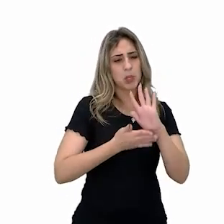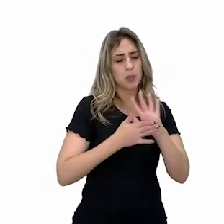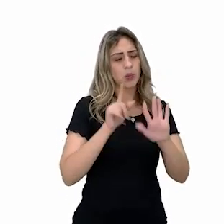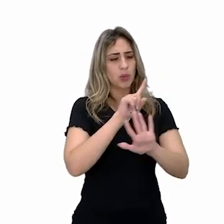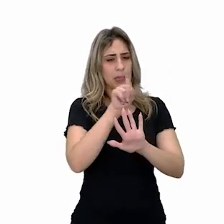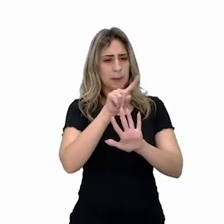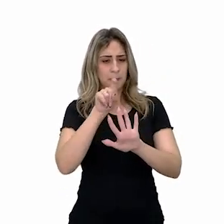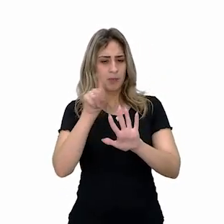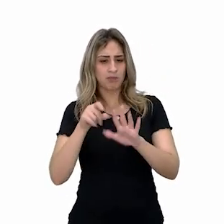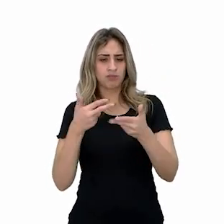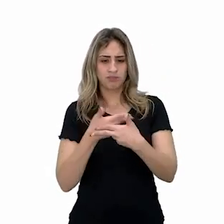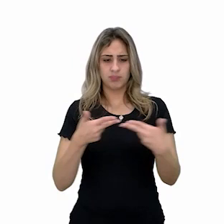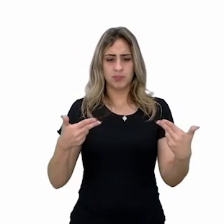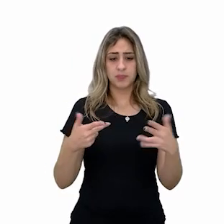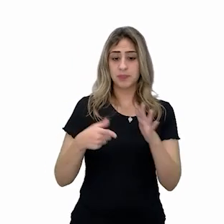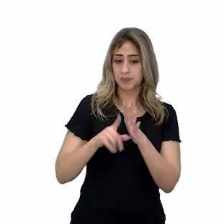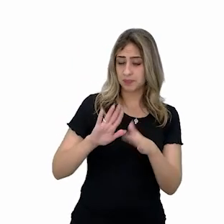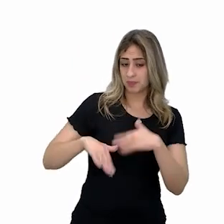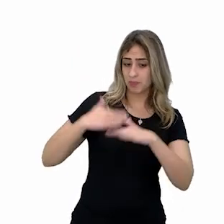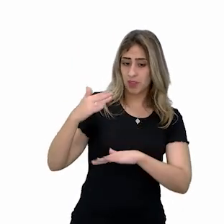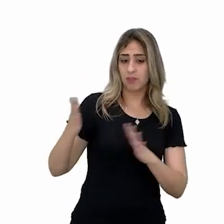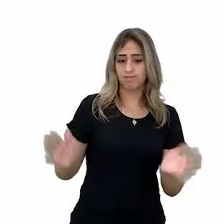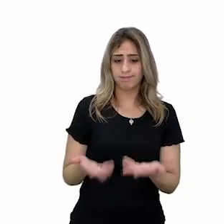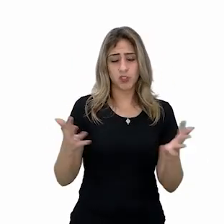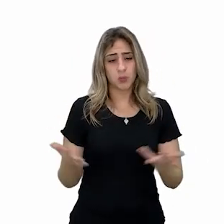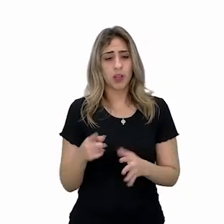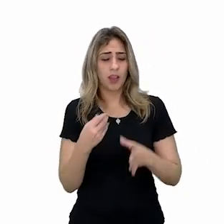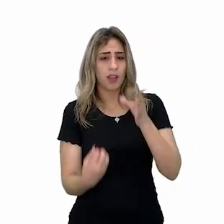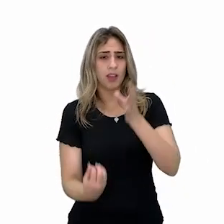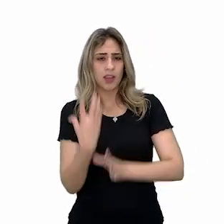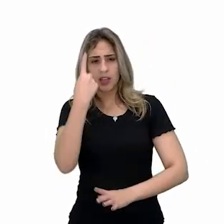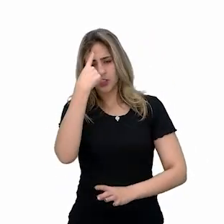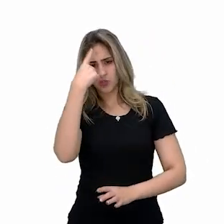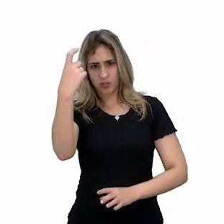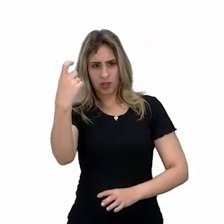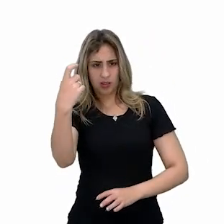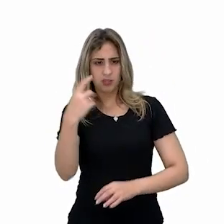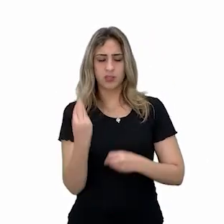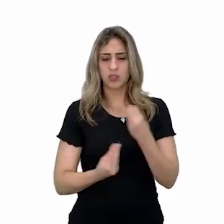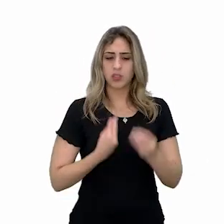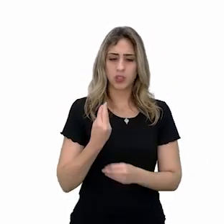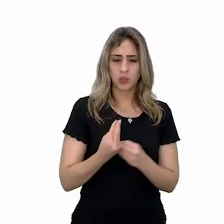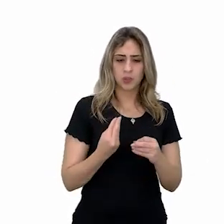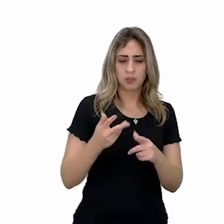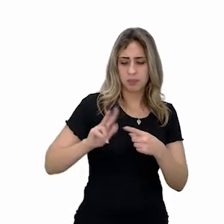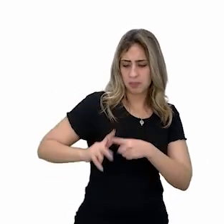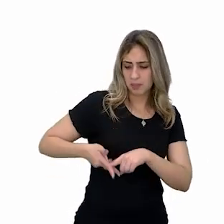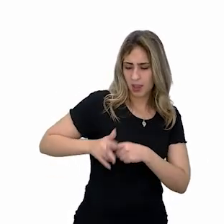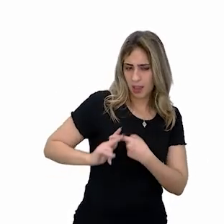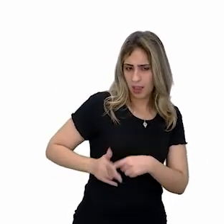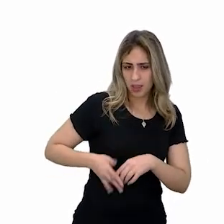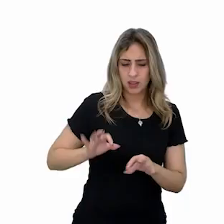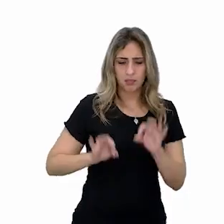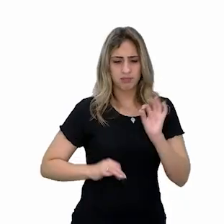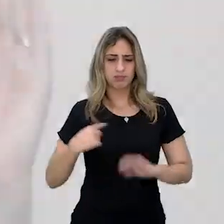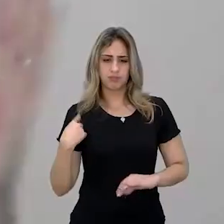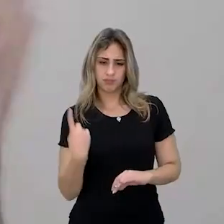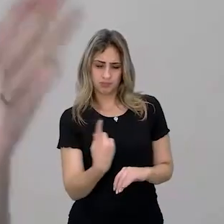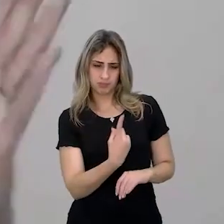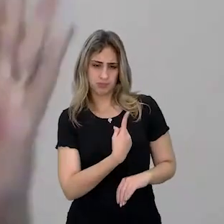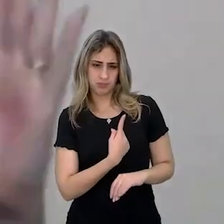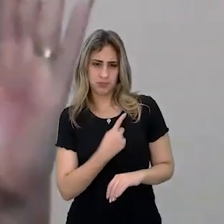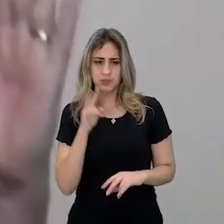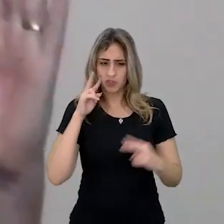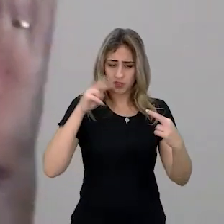para alguns fenômenos, além de estimular a criatividade, como naquelas máquinas que a gente